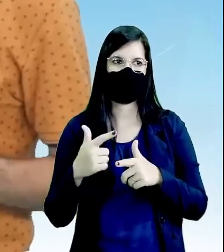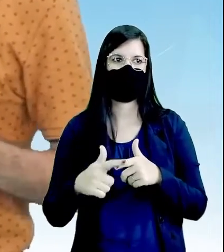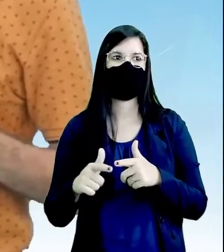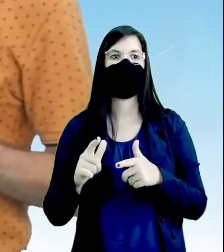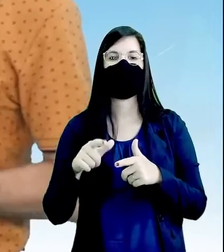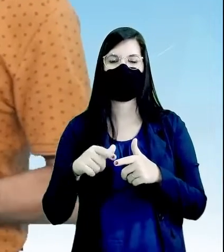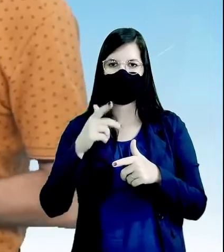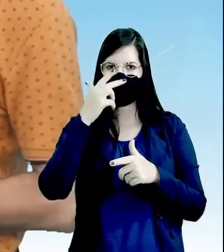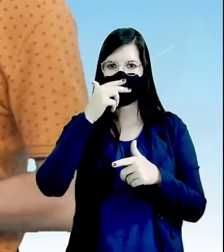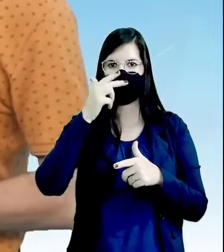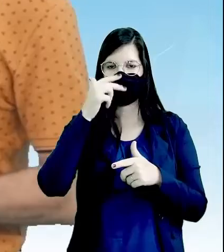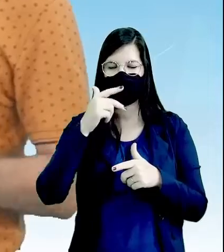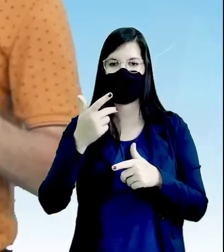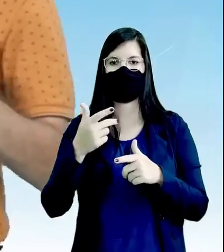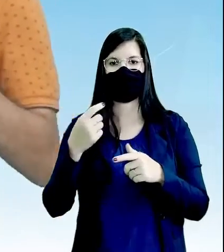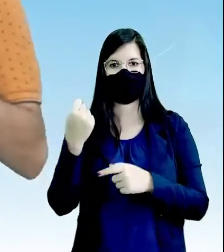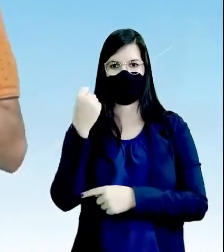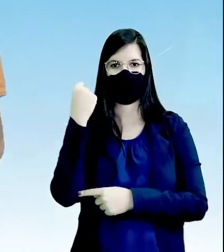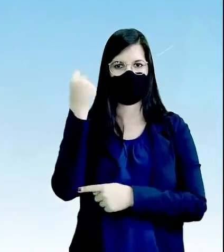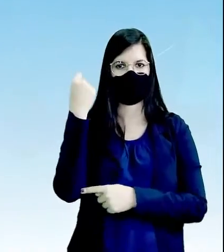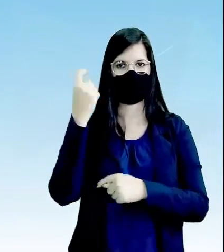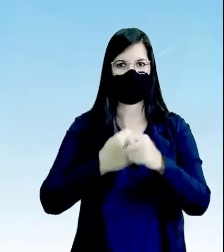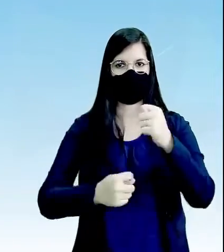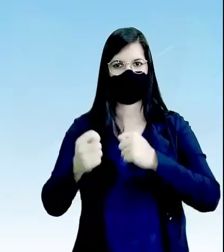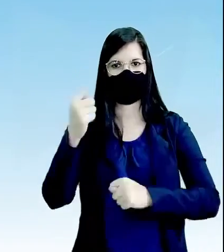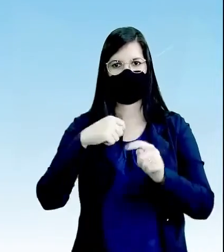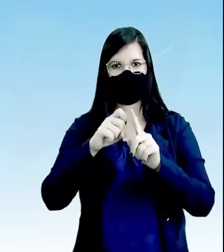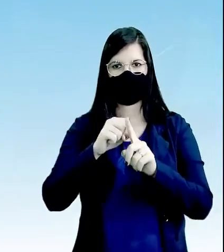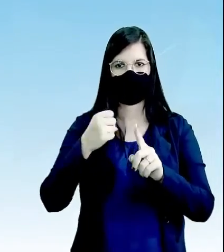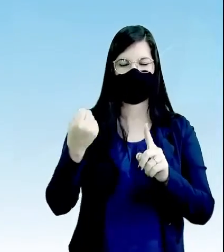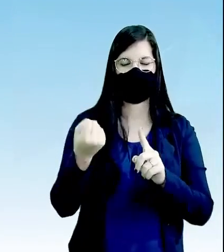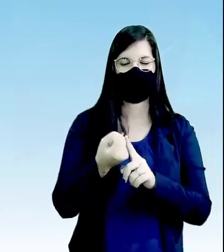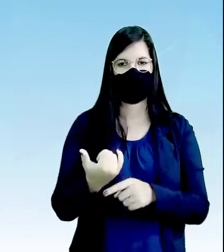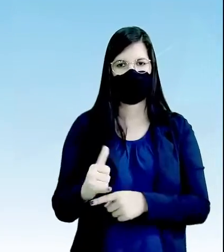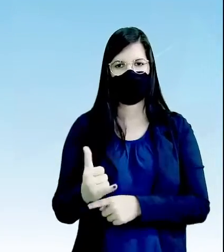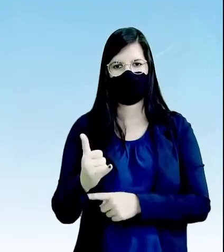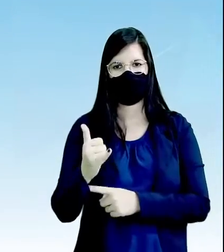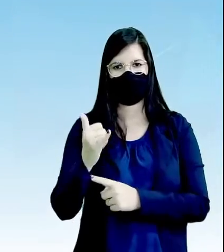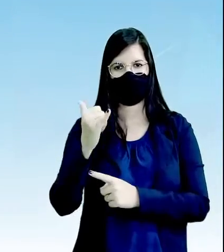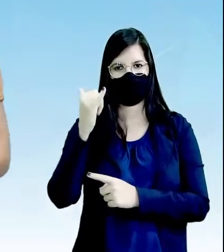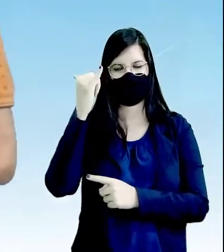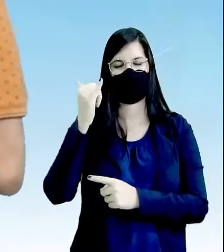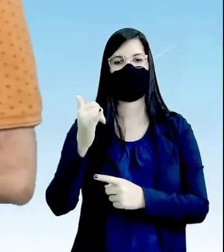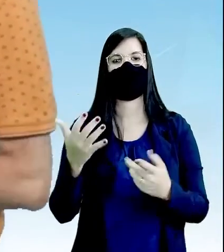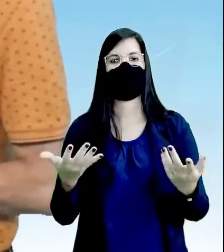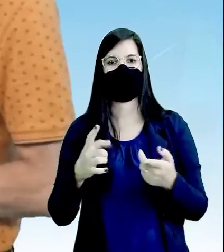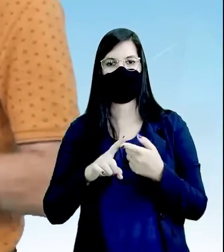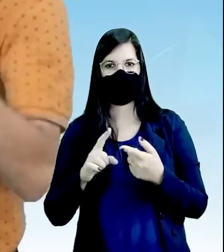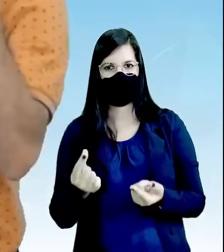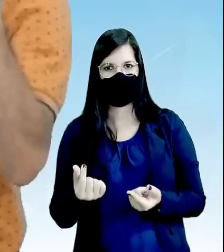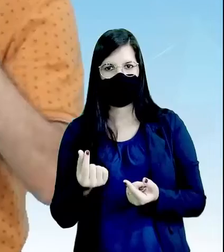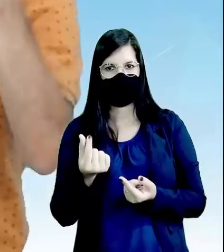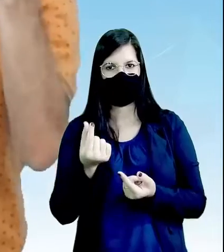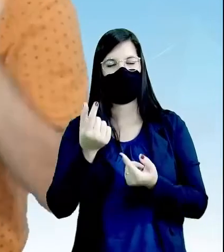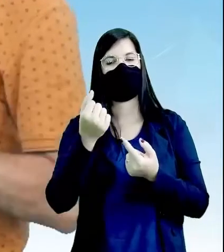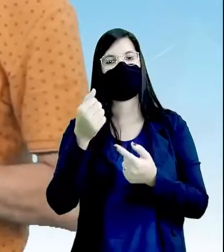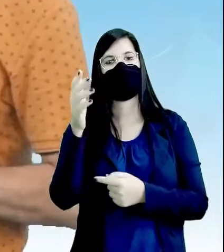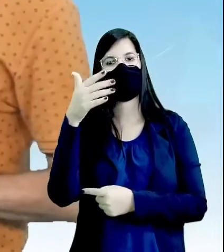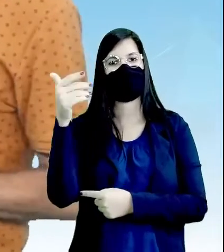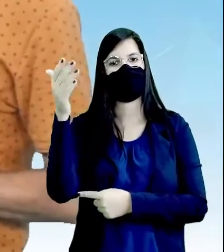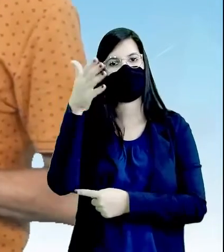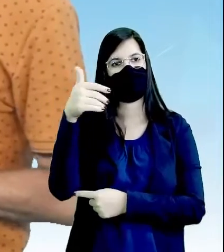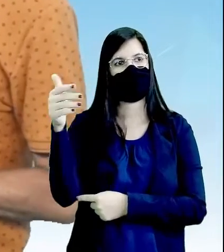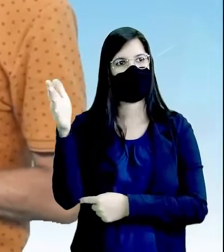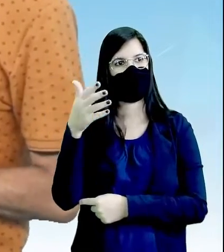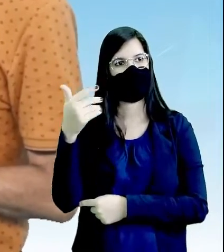né? A crise econômico-social, os altos impostos e agora ganhou mais essa que foi o autoritarismo de Dom Pedro I e que foi